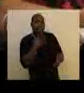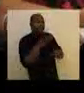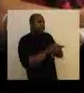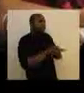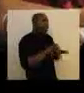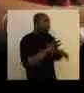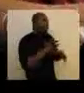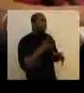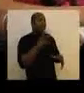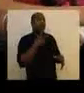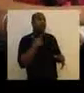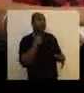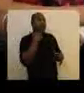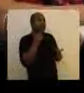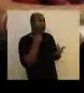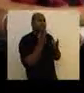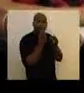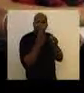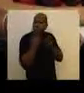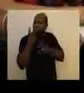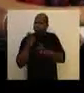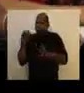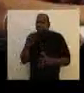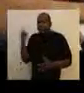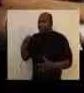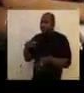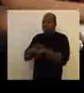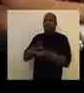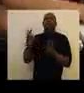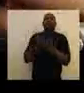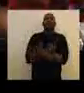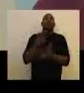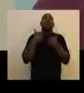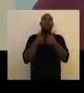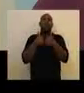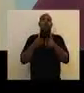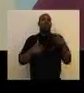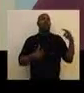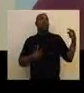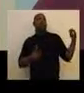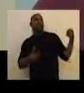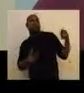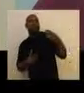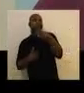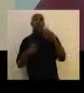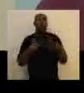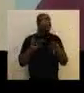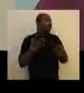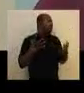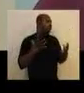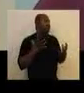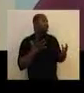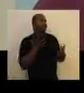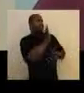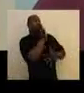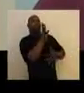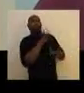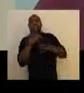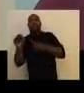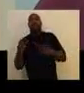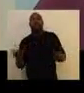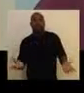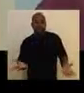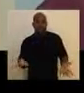veio o ônibus dele, aí ele fez assim, sai correndo. Tem um jovem